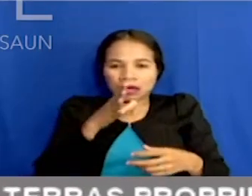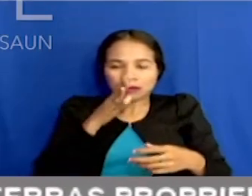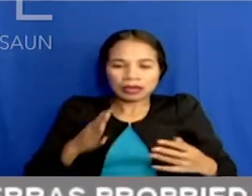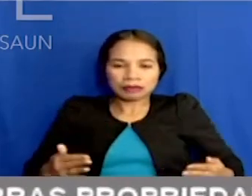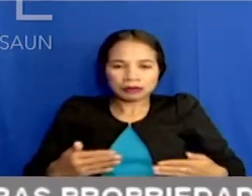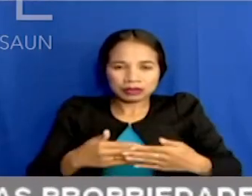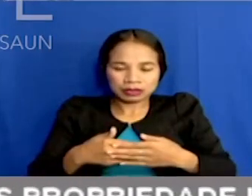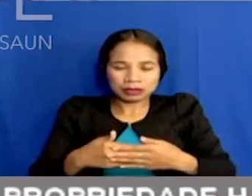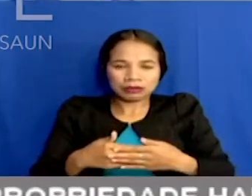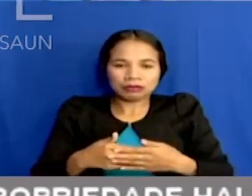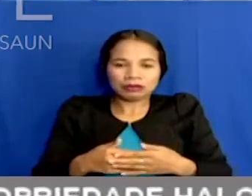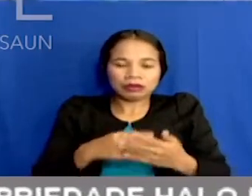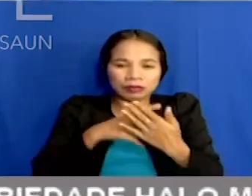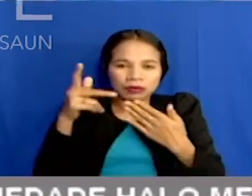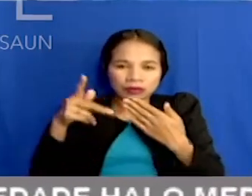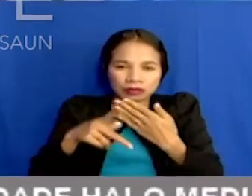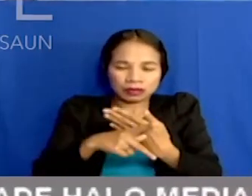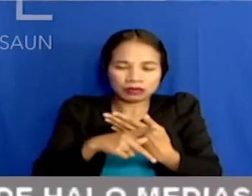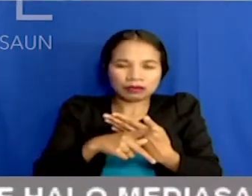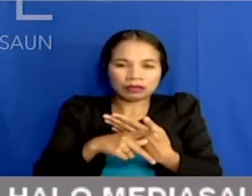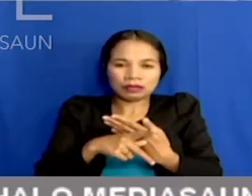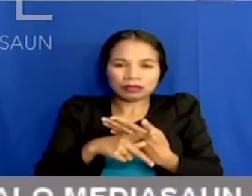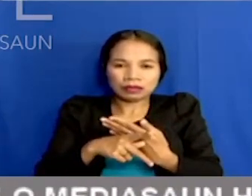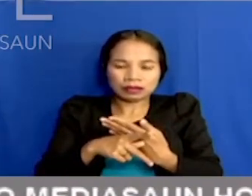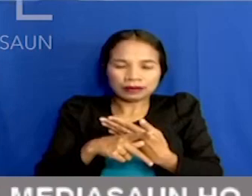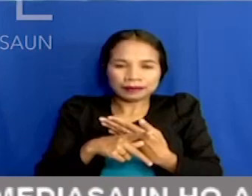sirane programa idane